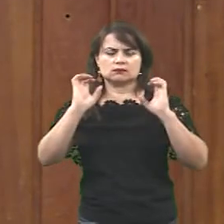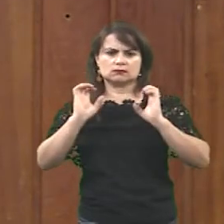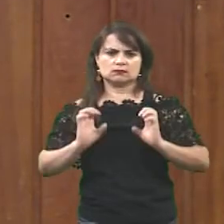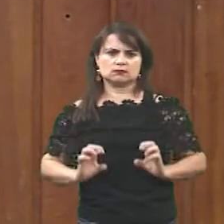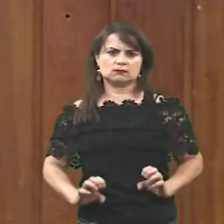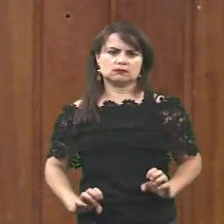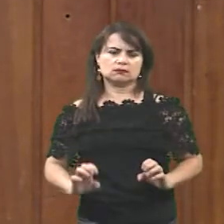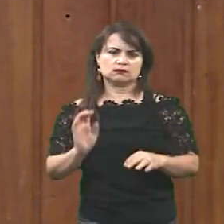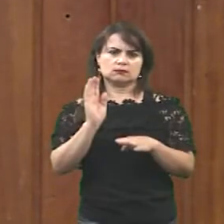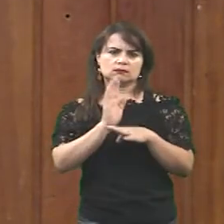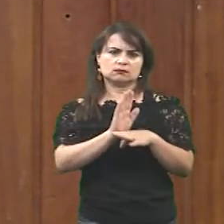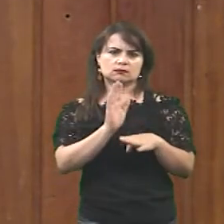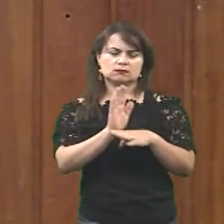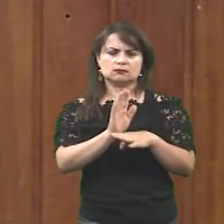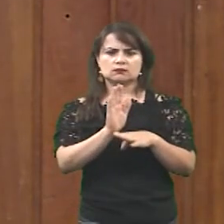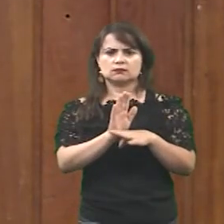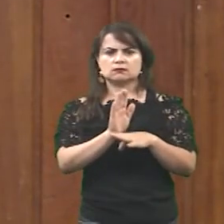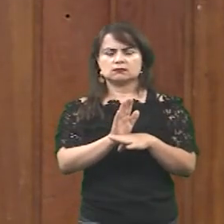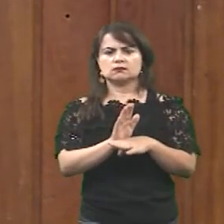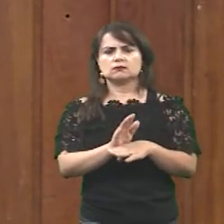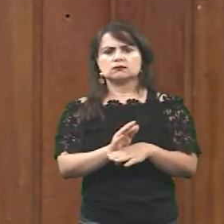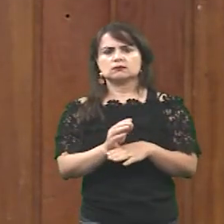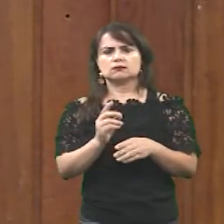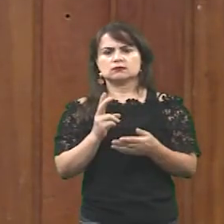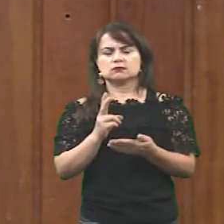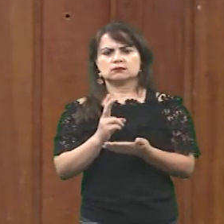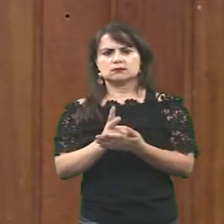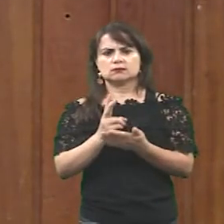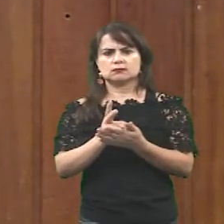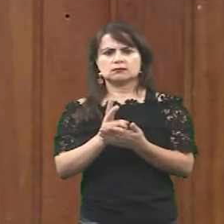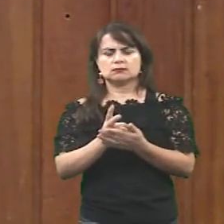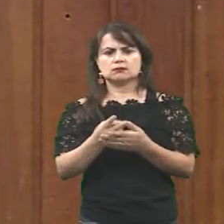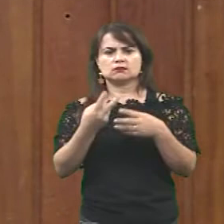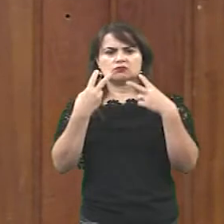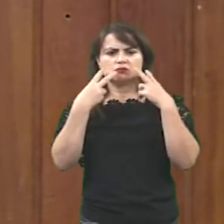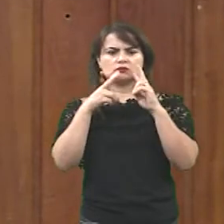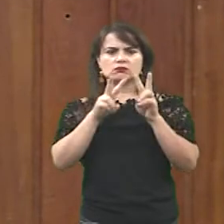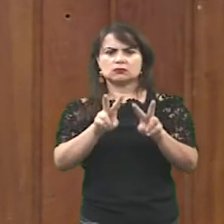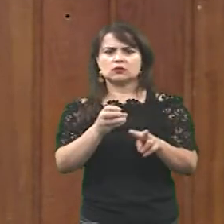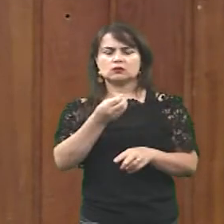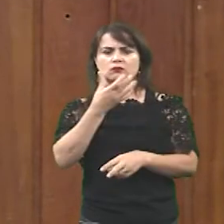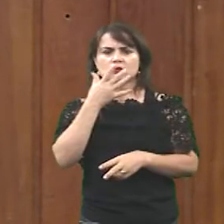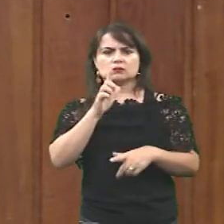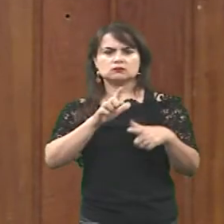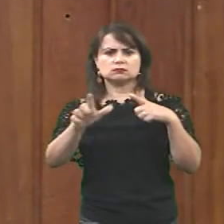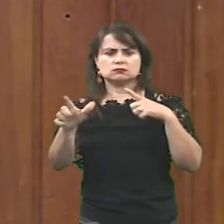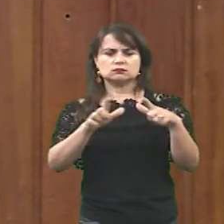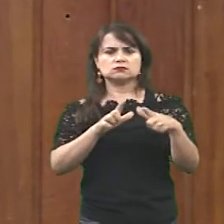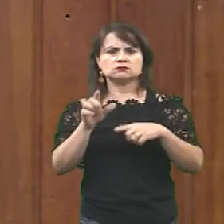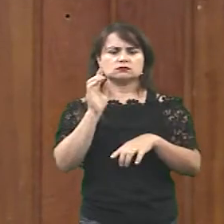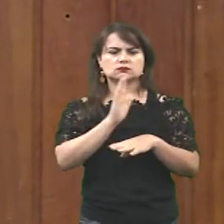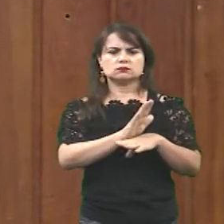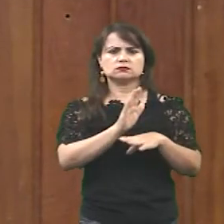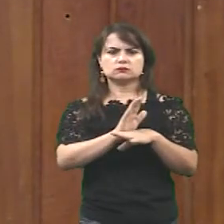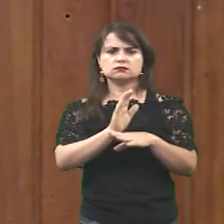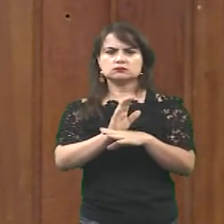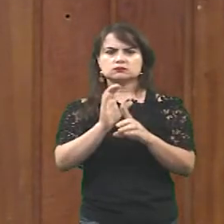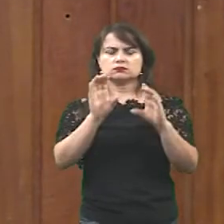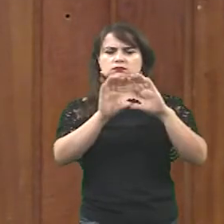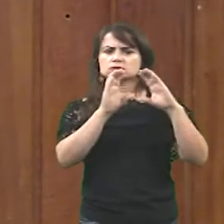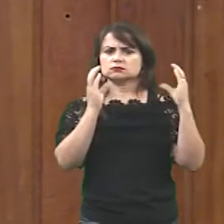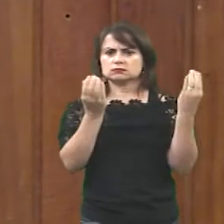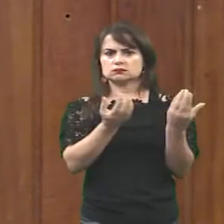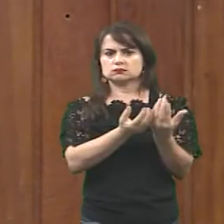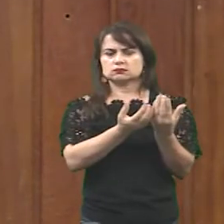cooperação, e sempre deu exemplo de cidadania e de serviço em prol da comunidade. Sempre que a